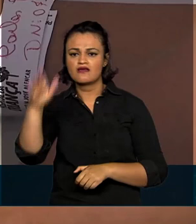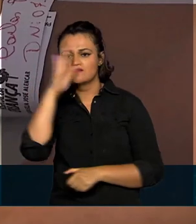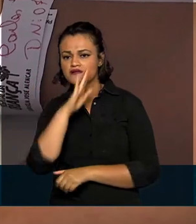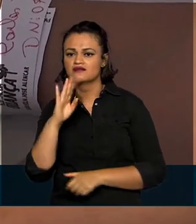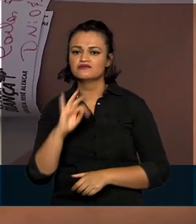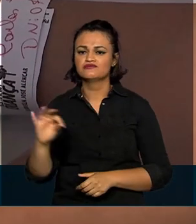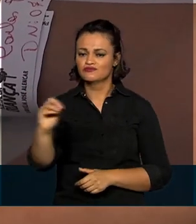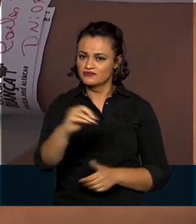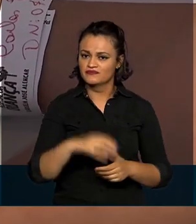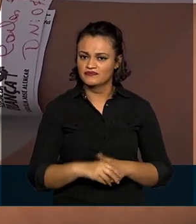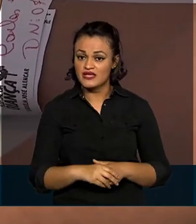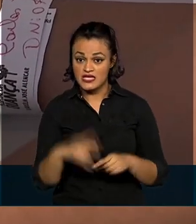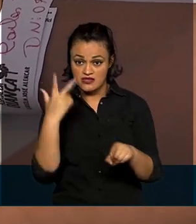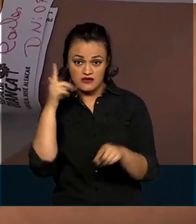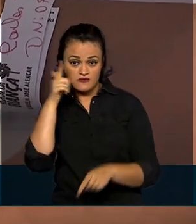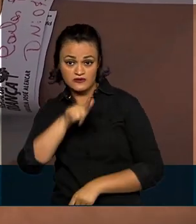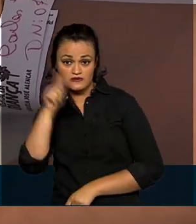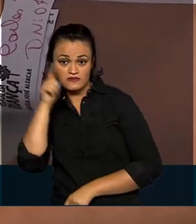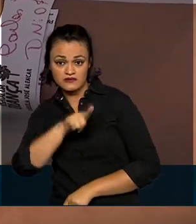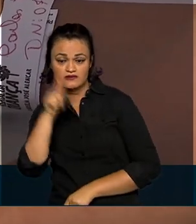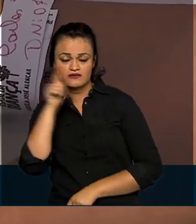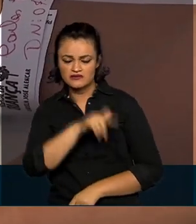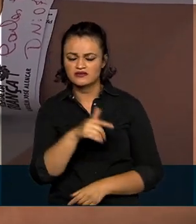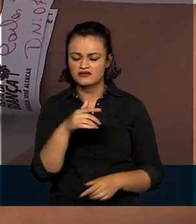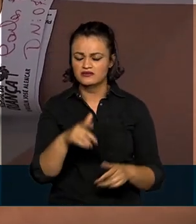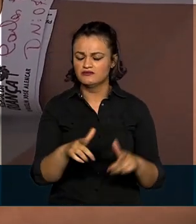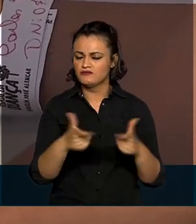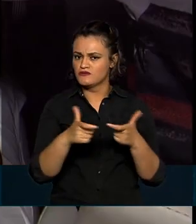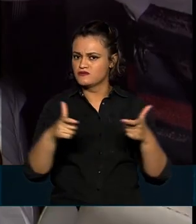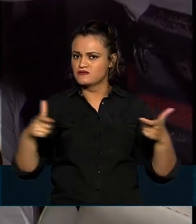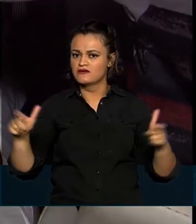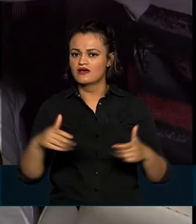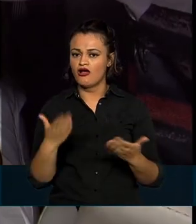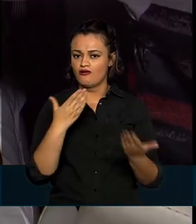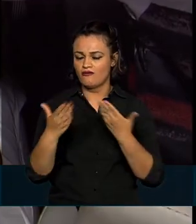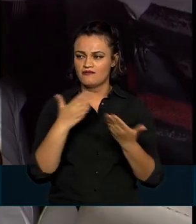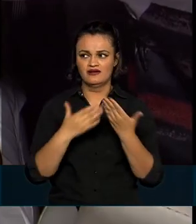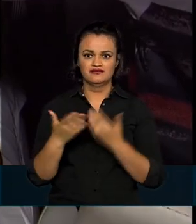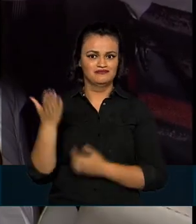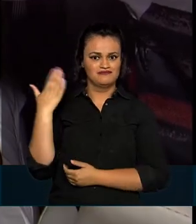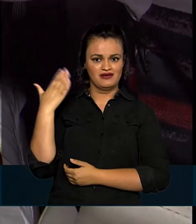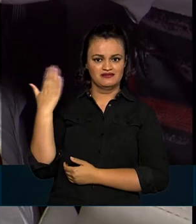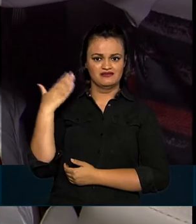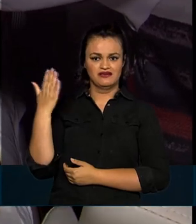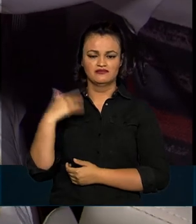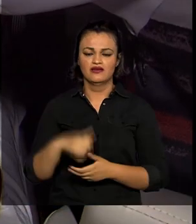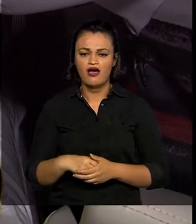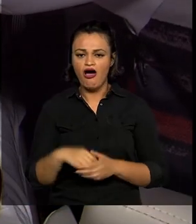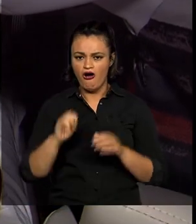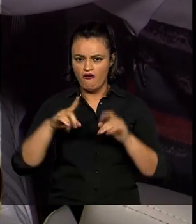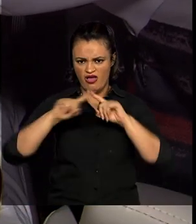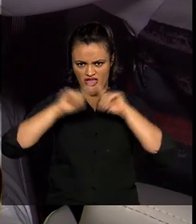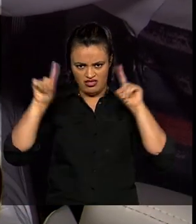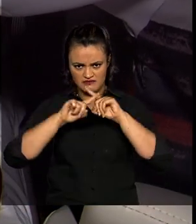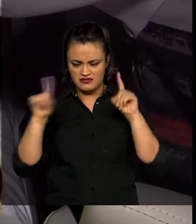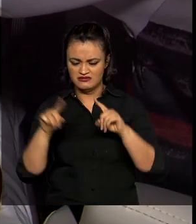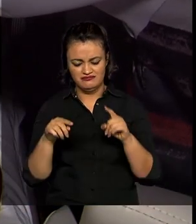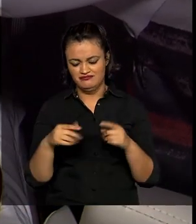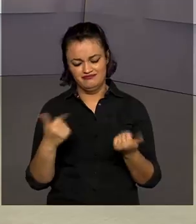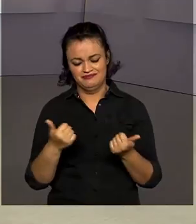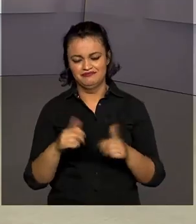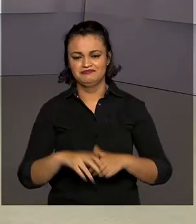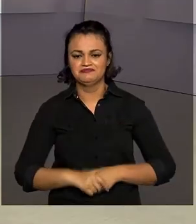as conquistas são muito maiores hoje do que o que a gente pode colocar como críticas frente a esse sistema.